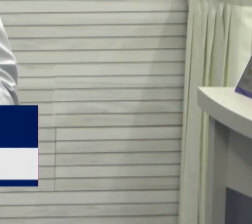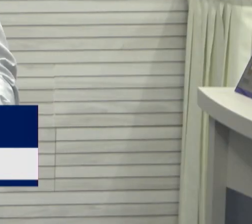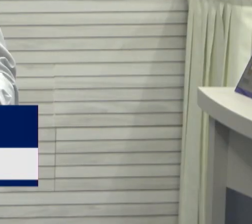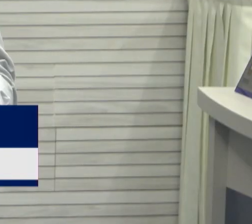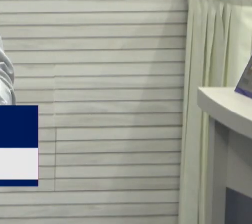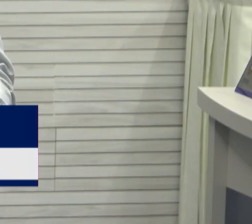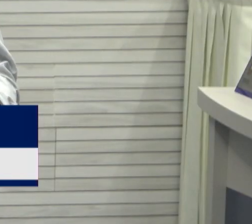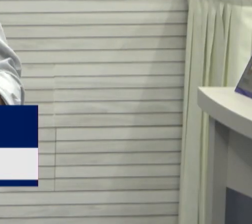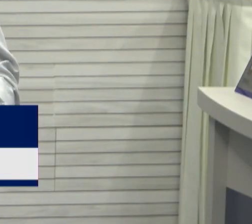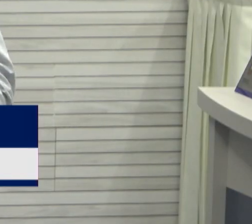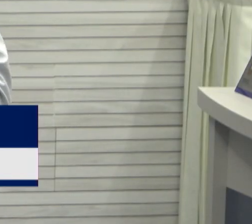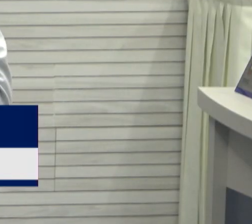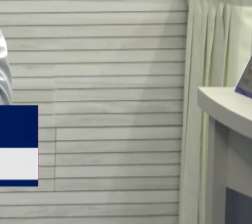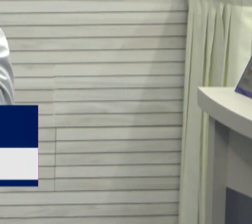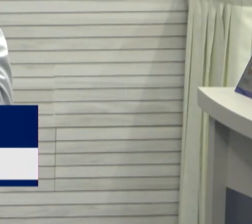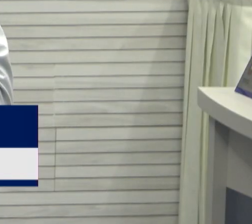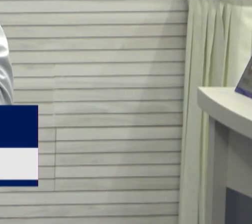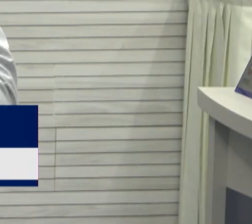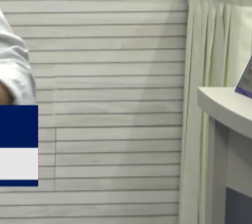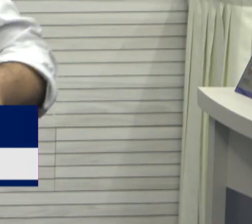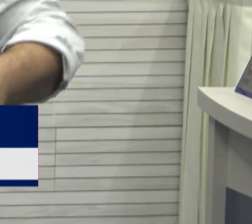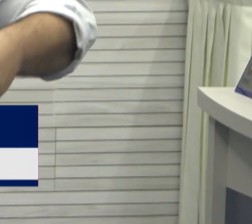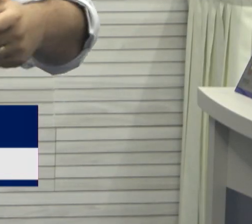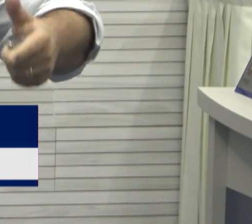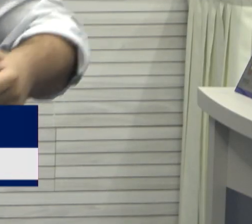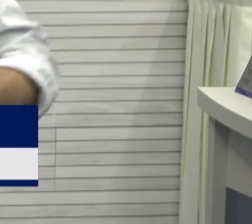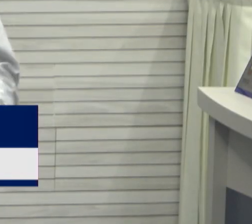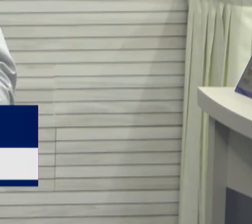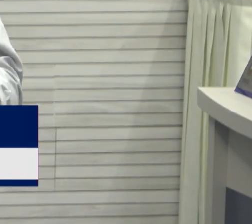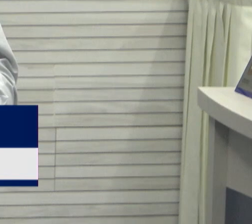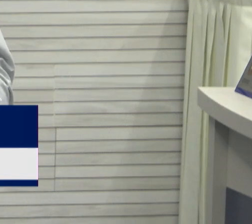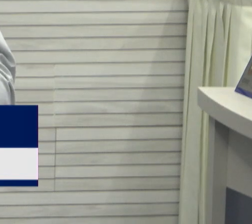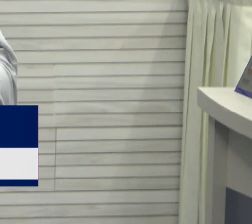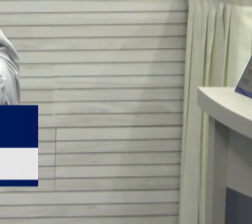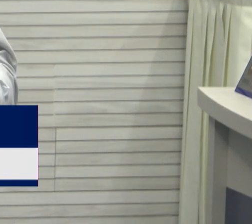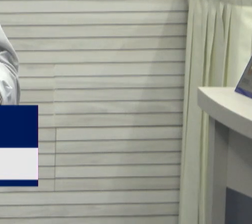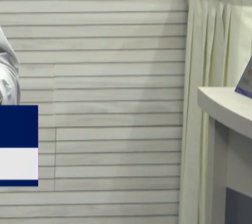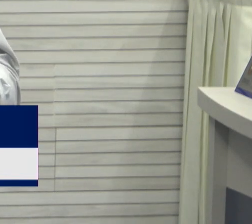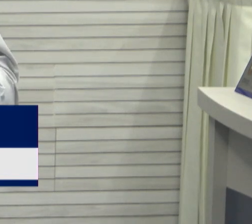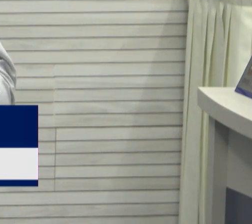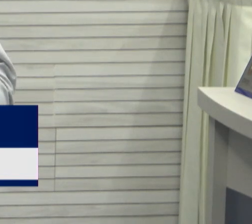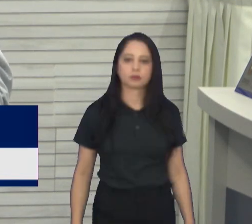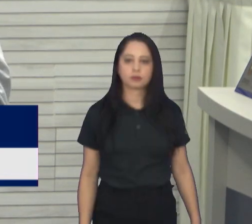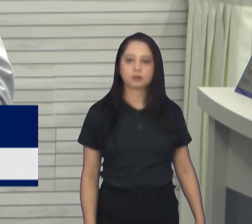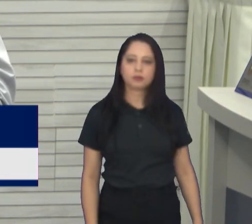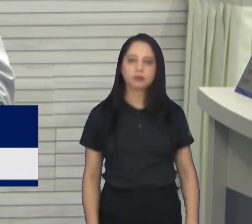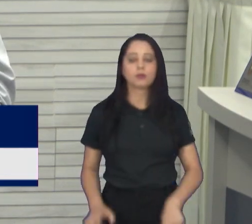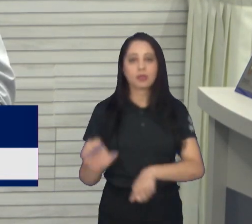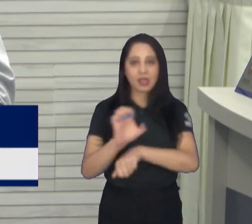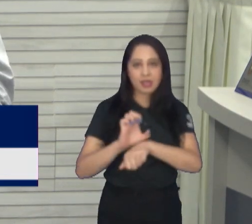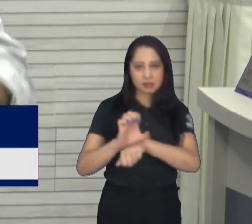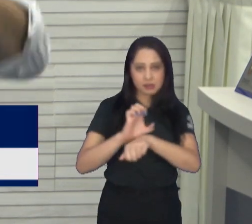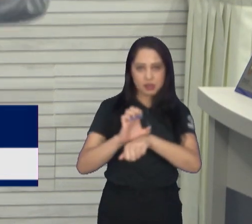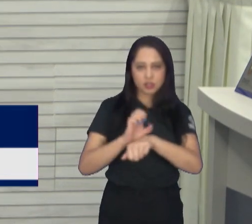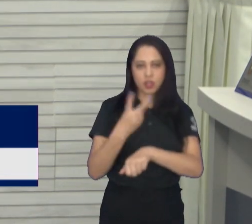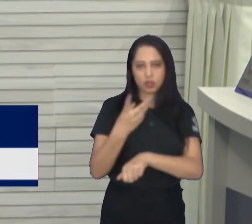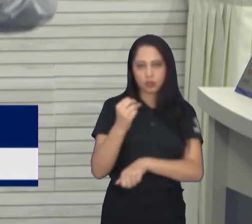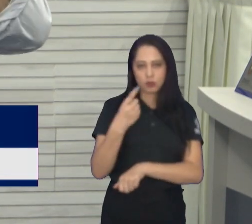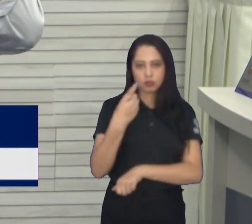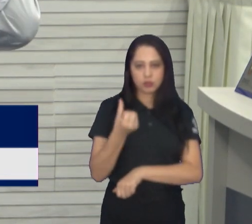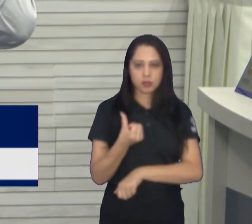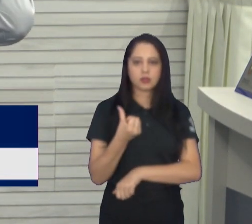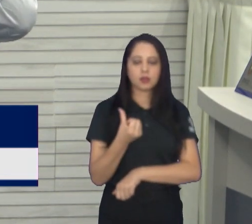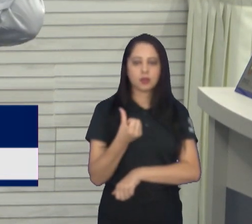assunto, e até fazer uma correção do senhor. O senhor falou, não tem nada que fizeram, fizeram uma coisa. Eu era estagiário em 2016, ali